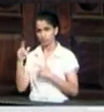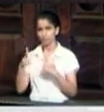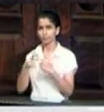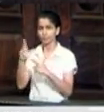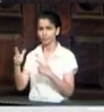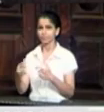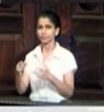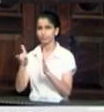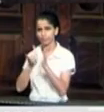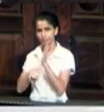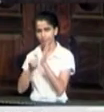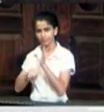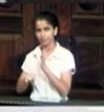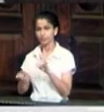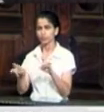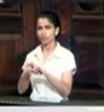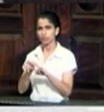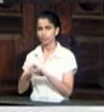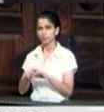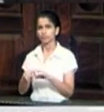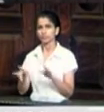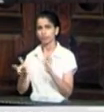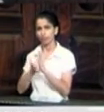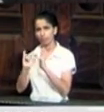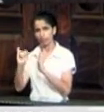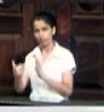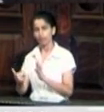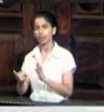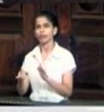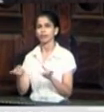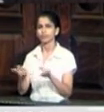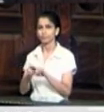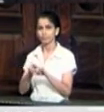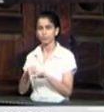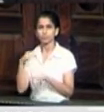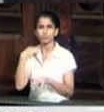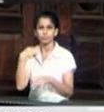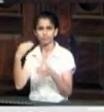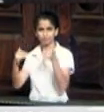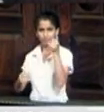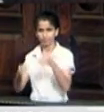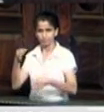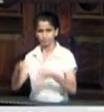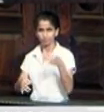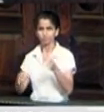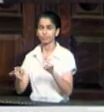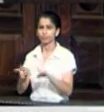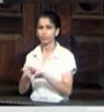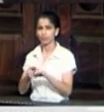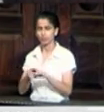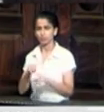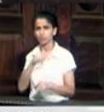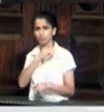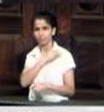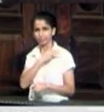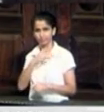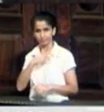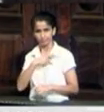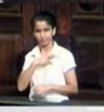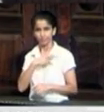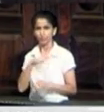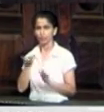não. É no Executivo, no Legislativo, no Judiciário, no Ministério Público,